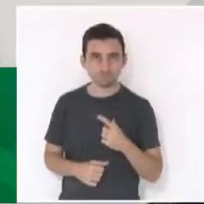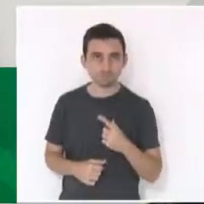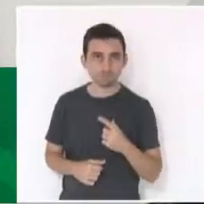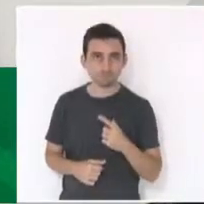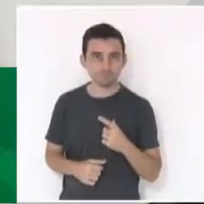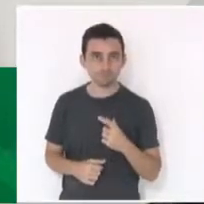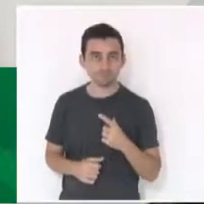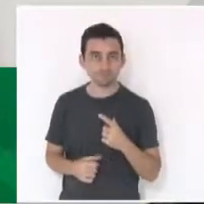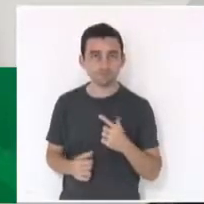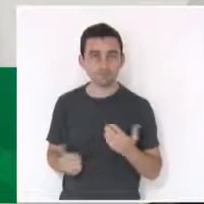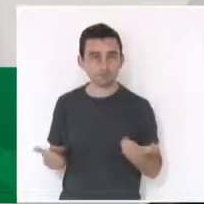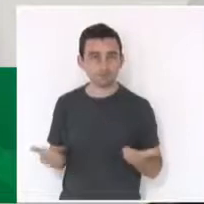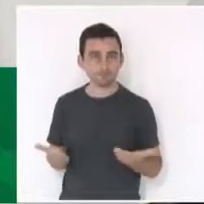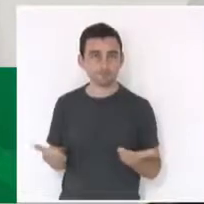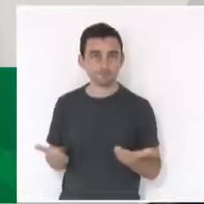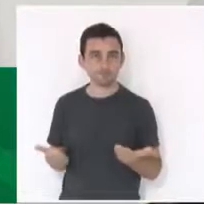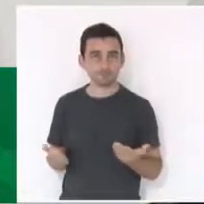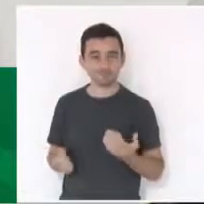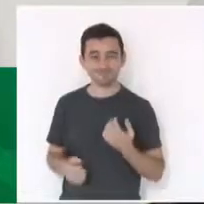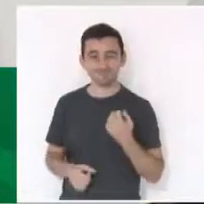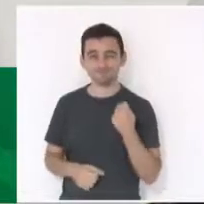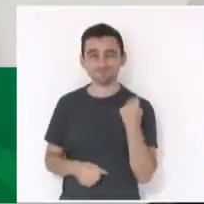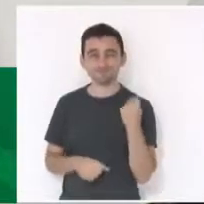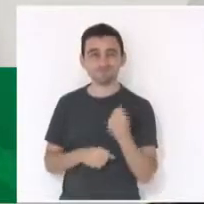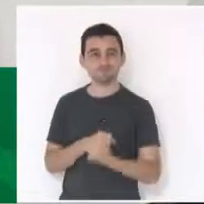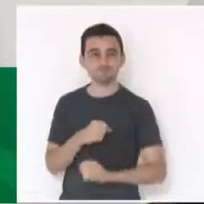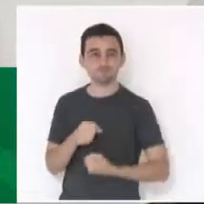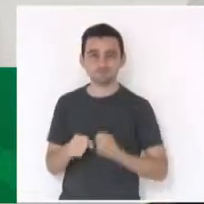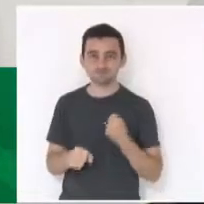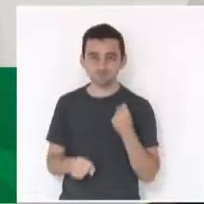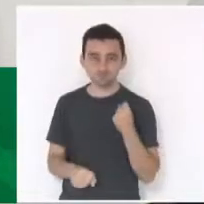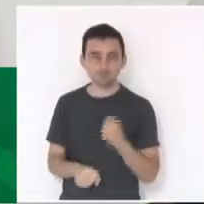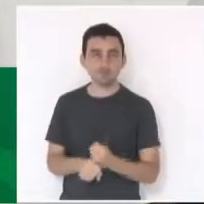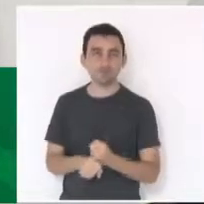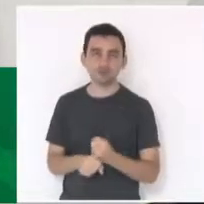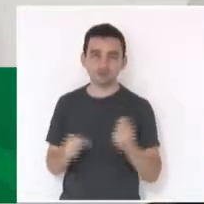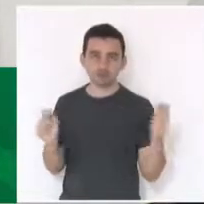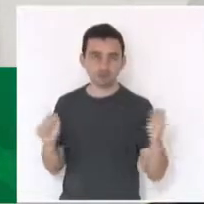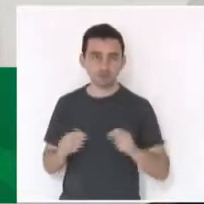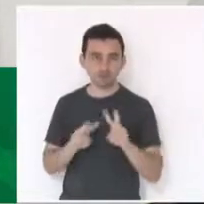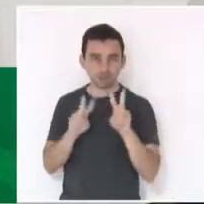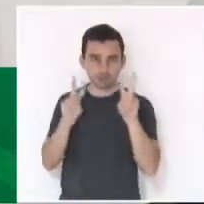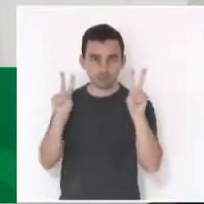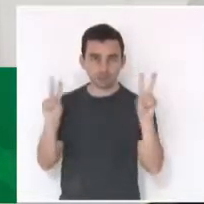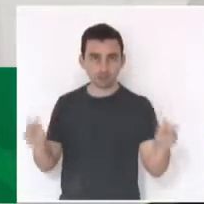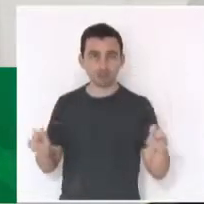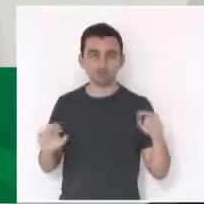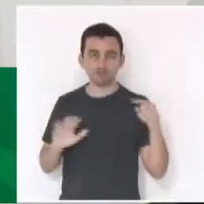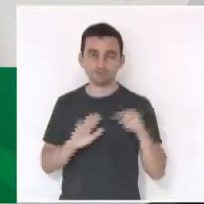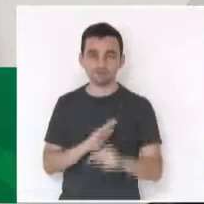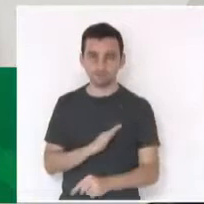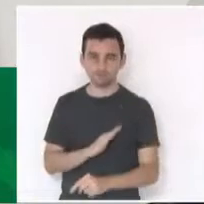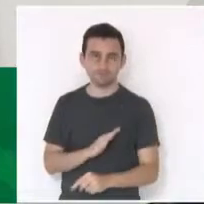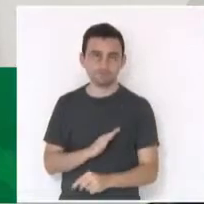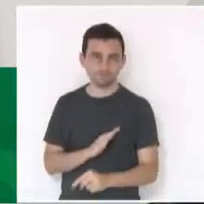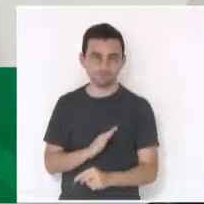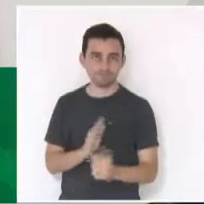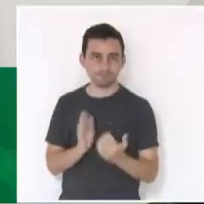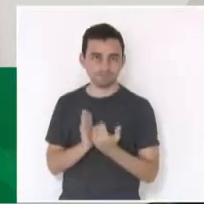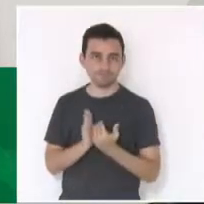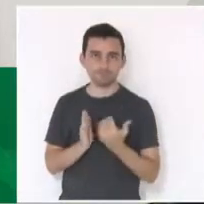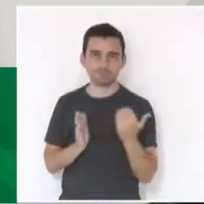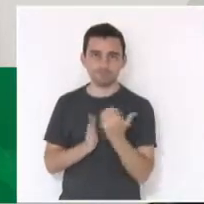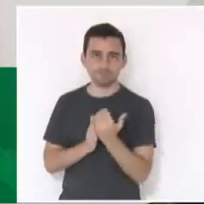de dentro disto o ano todo para aprofundar este grande e